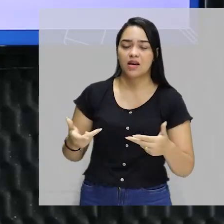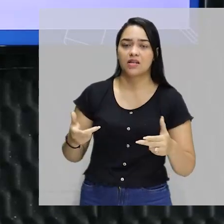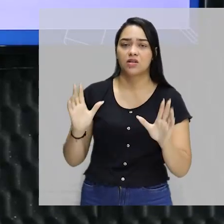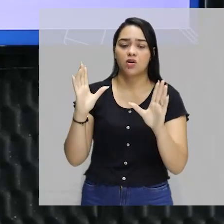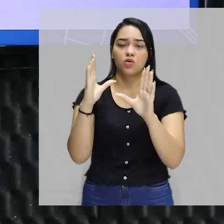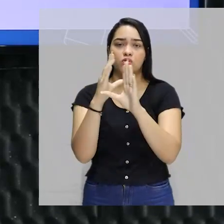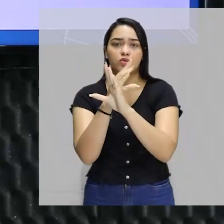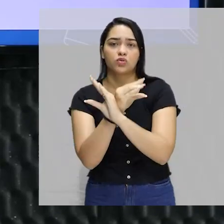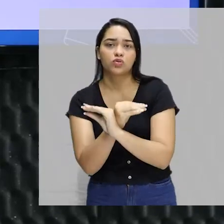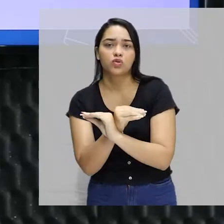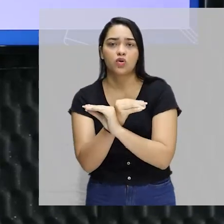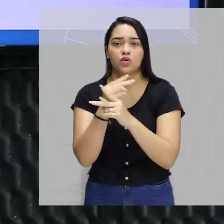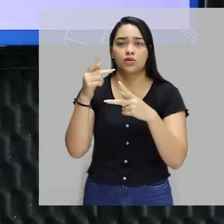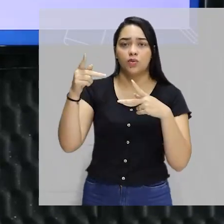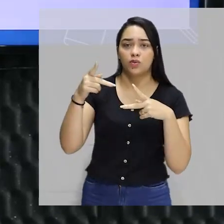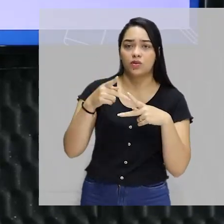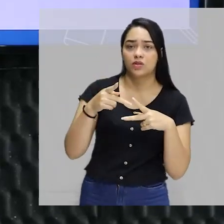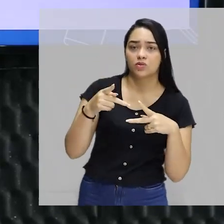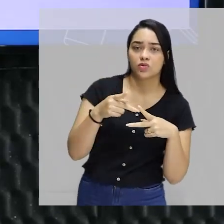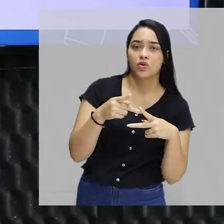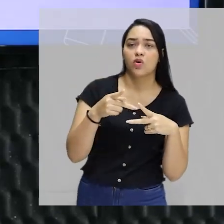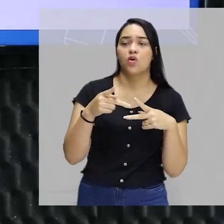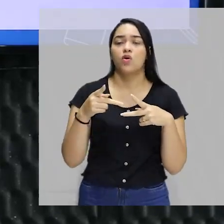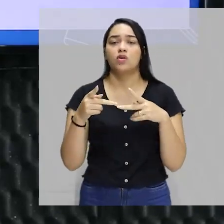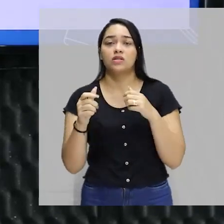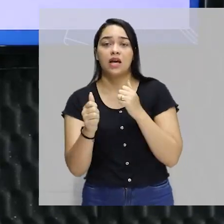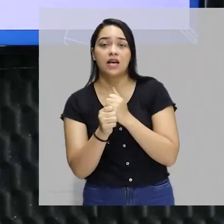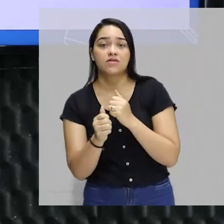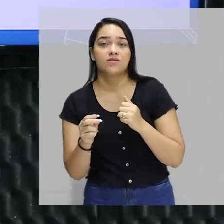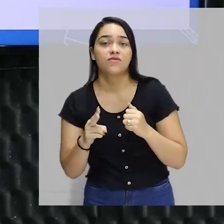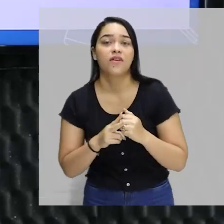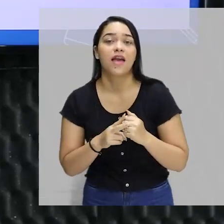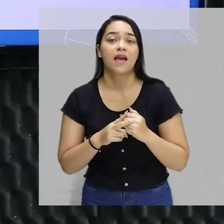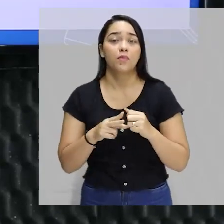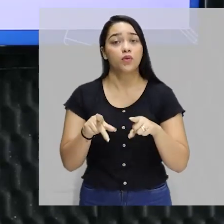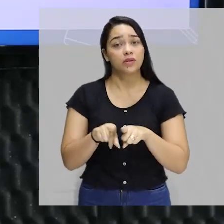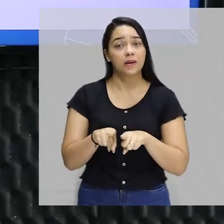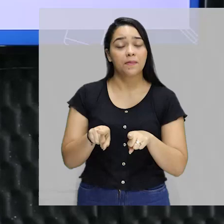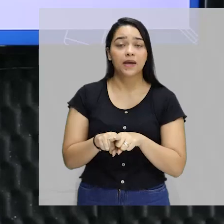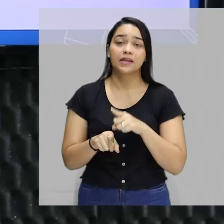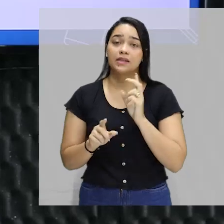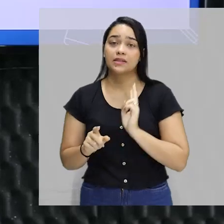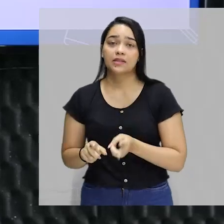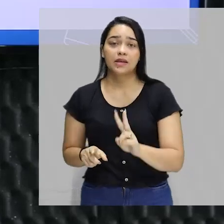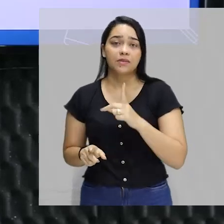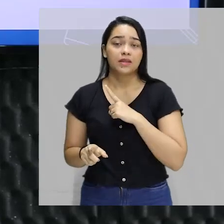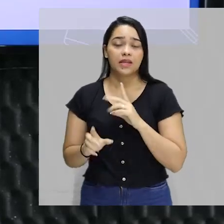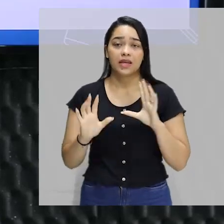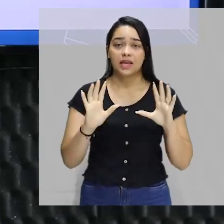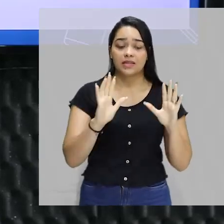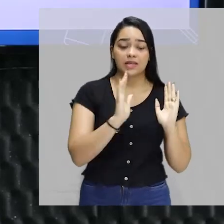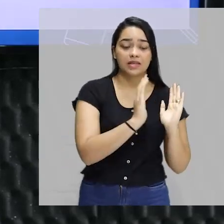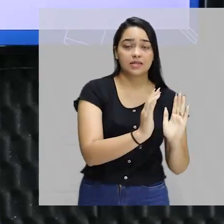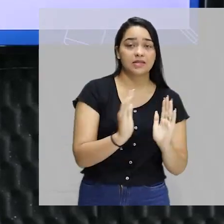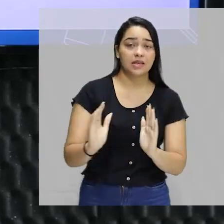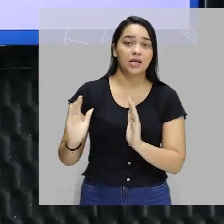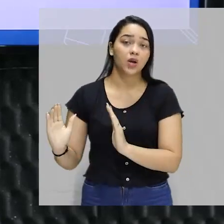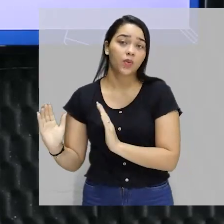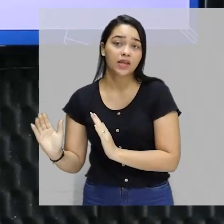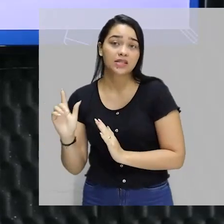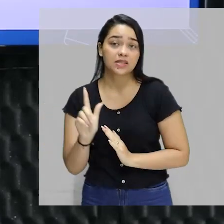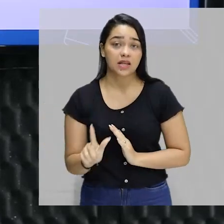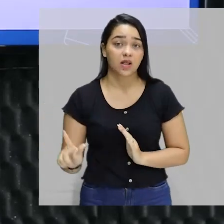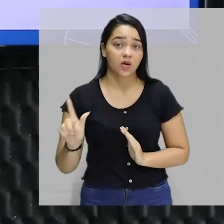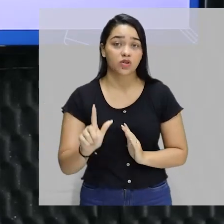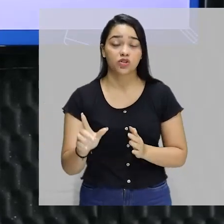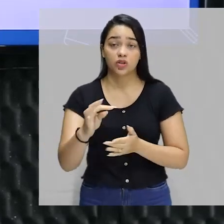conjunções, utilizamos preposições, utilizamos advérbios, né? E aí a gente vai dando toda essa sequência